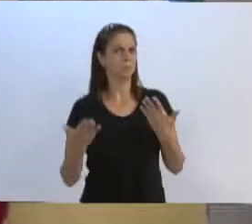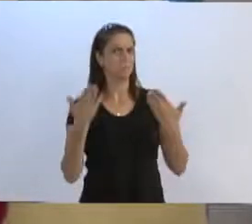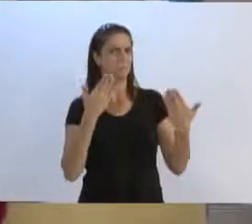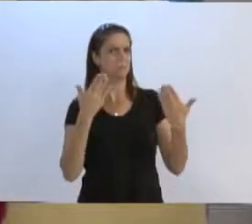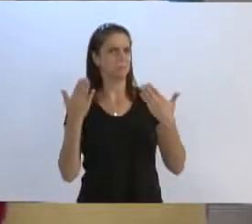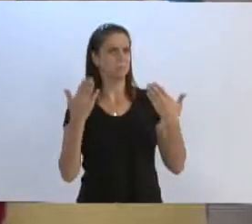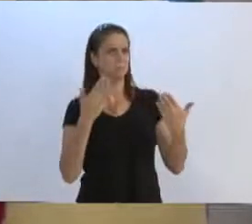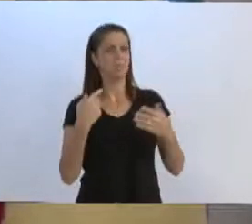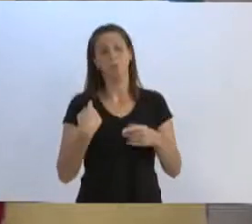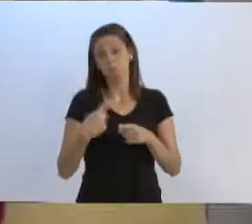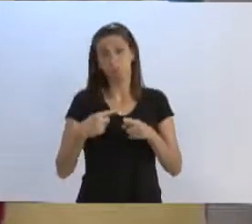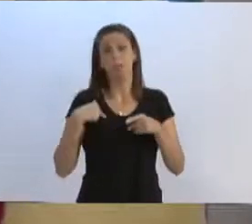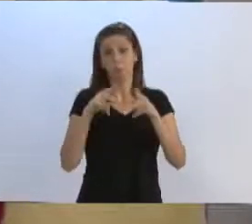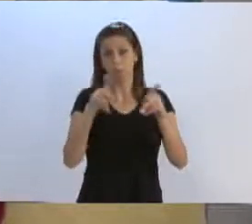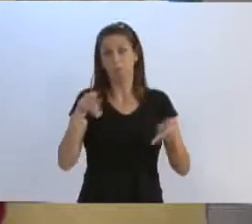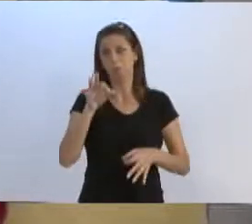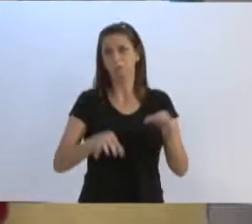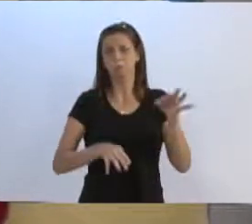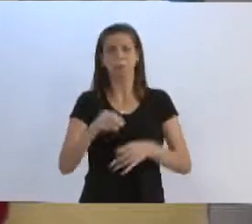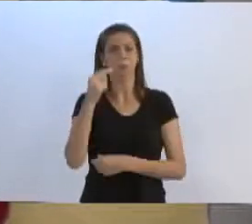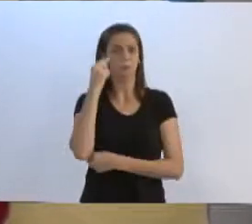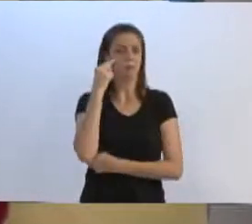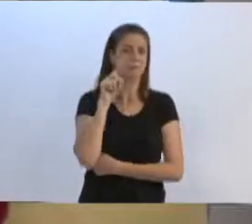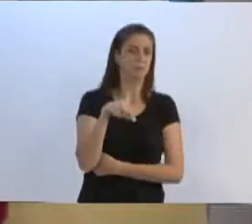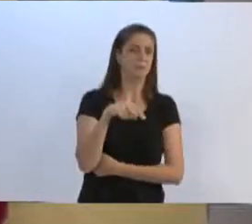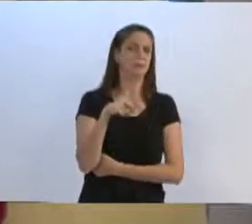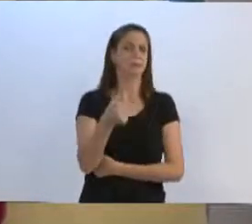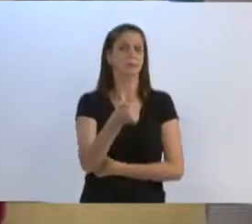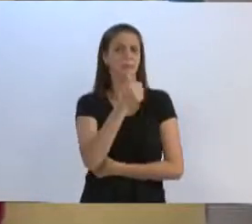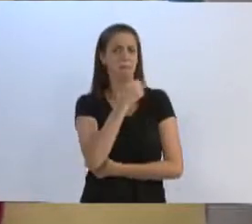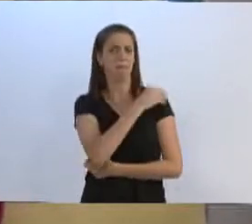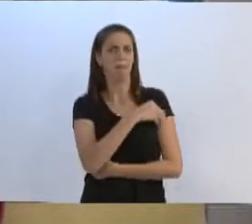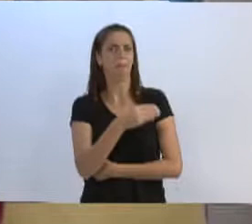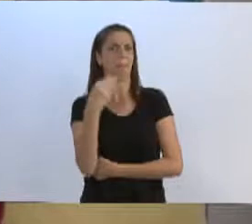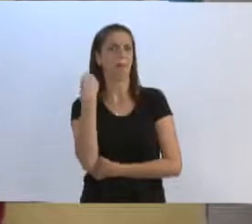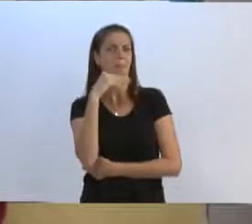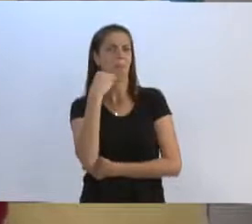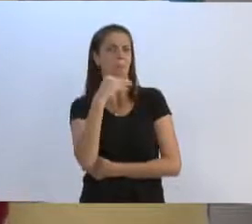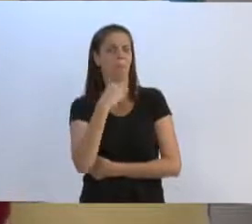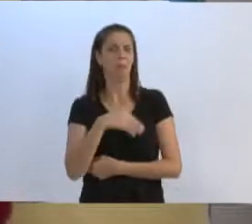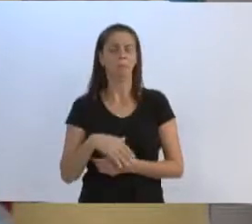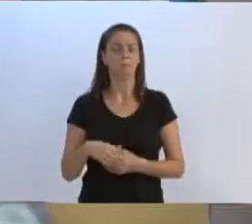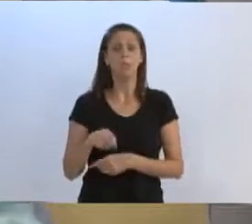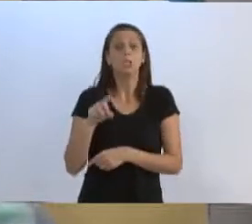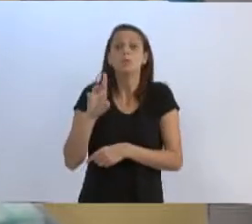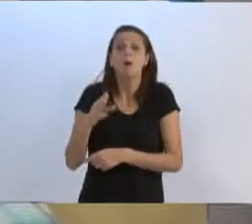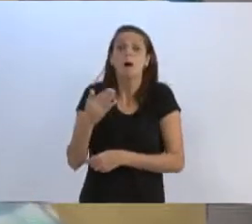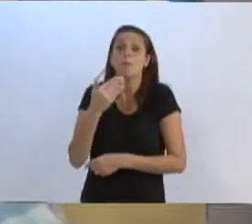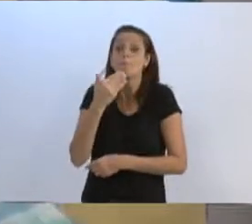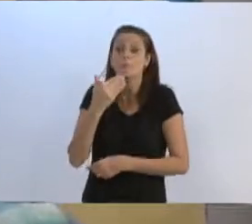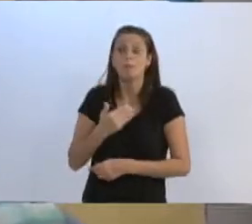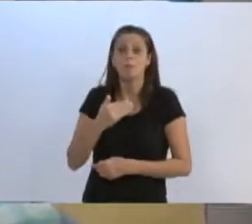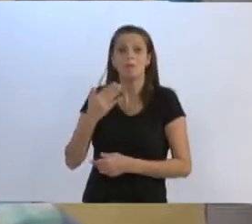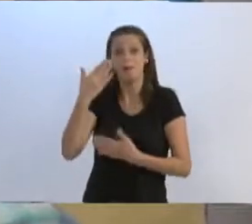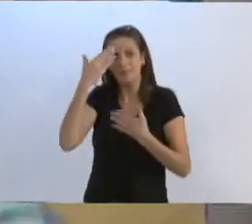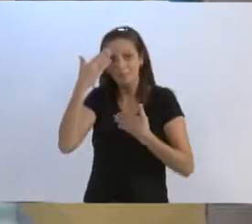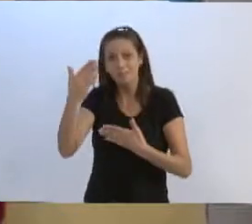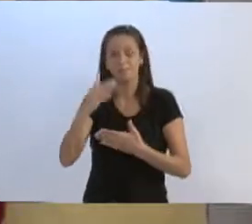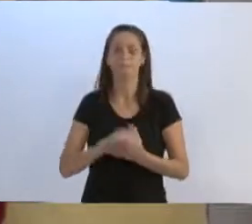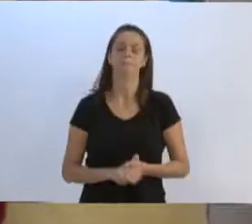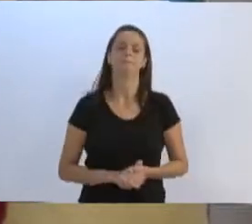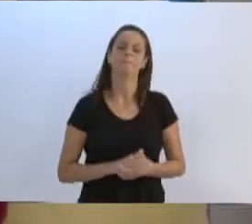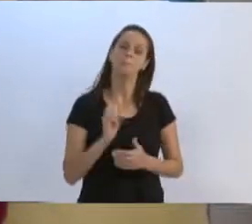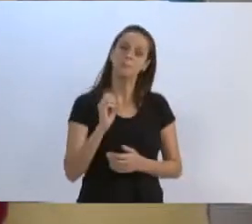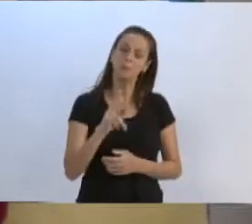de promotor de justiça, imaginei, conversa de bêbado. E ele foi embora. E ele começou a voltar a me